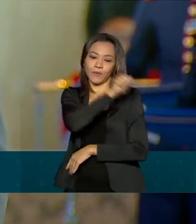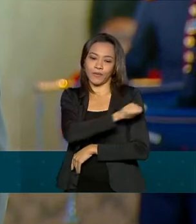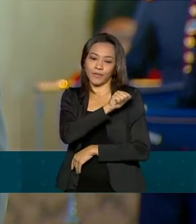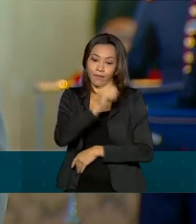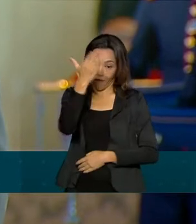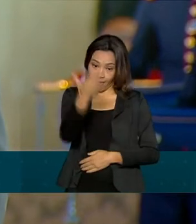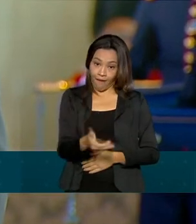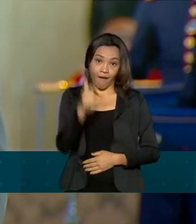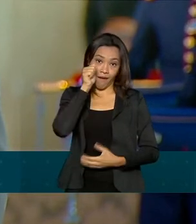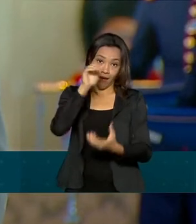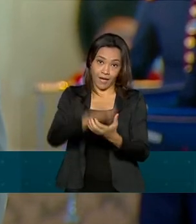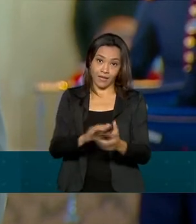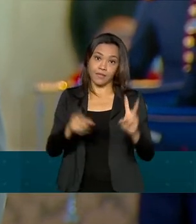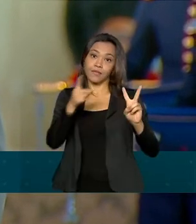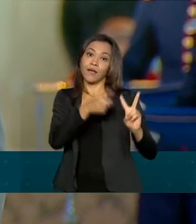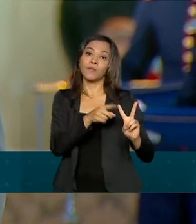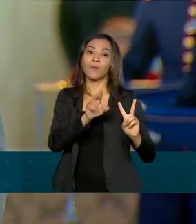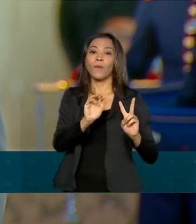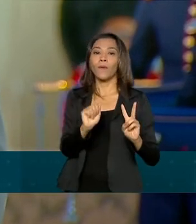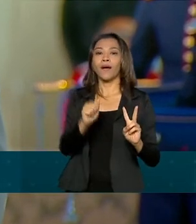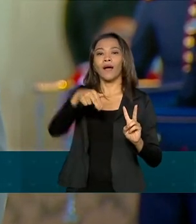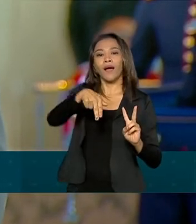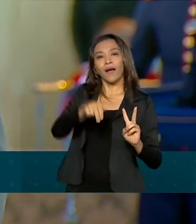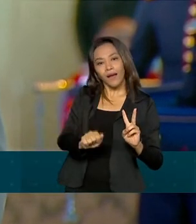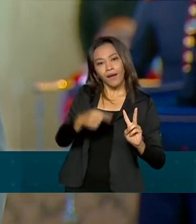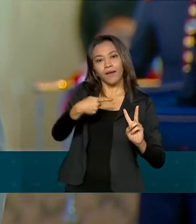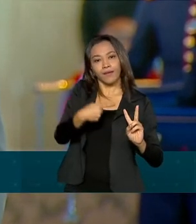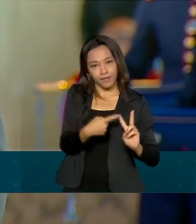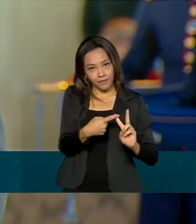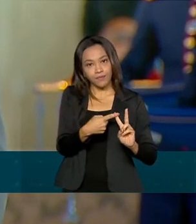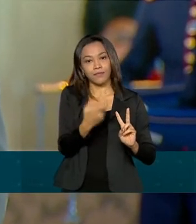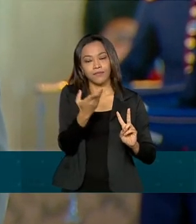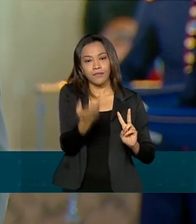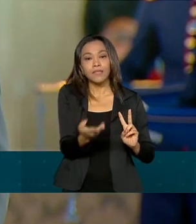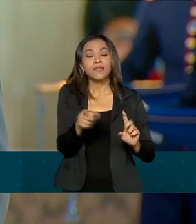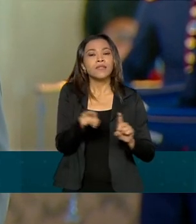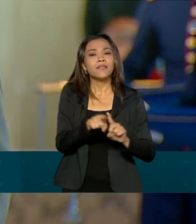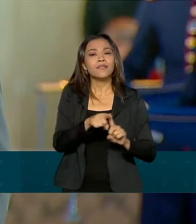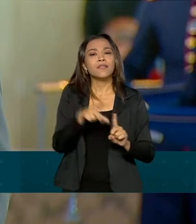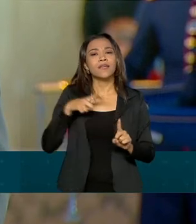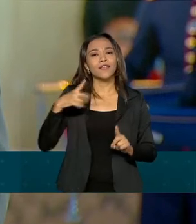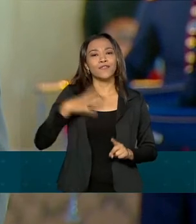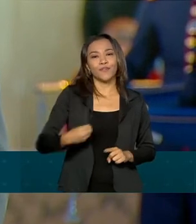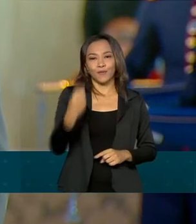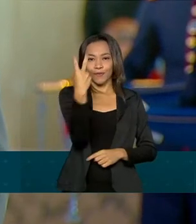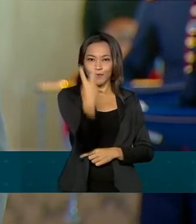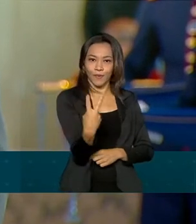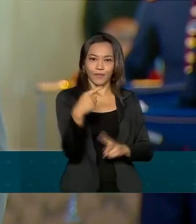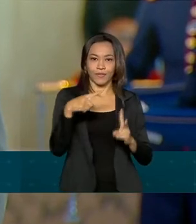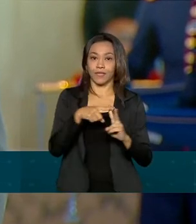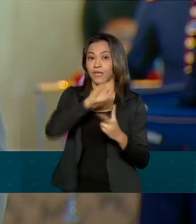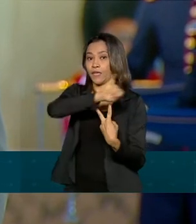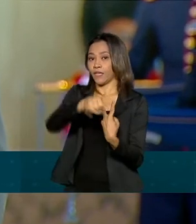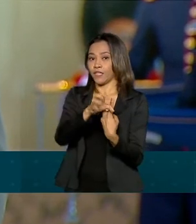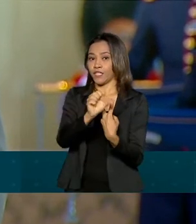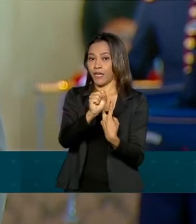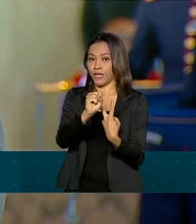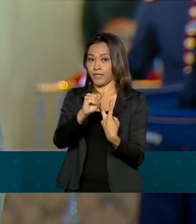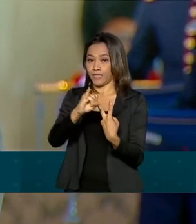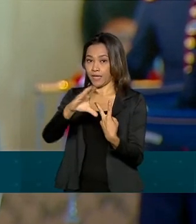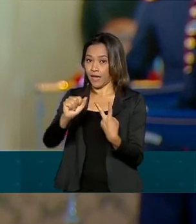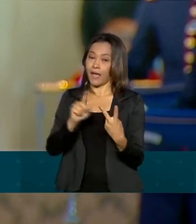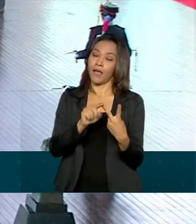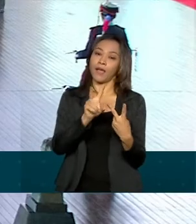é casado com a senhora Ana Cláudia Rocha Azeredo de Carvalho e tem dois filhos Jéssica e